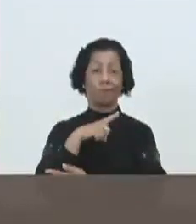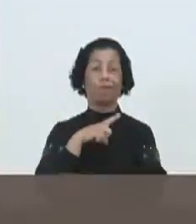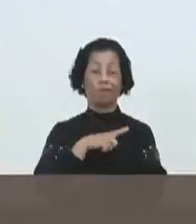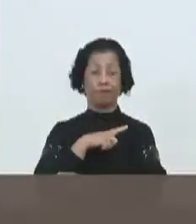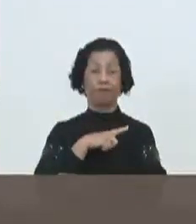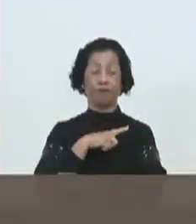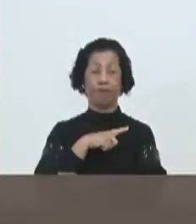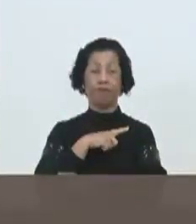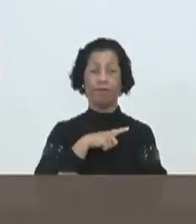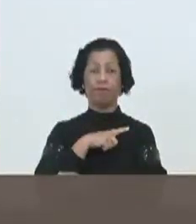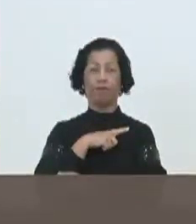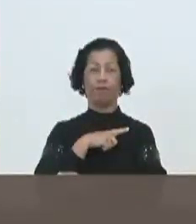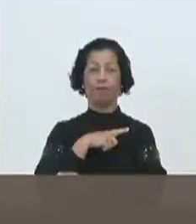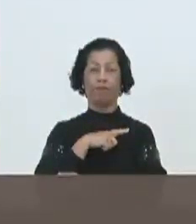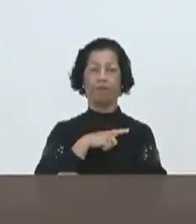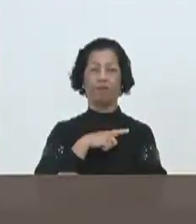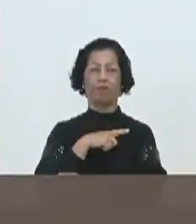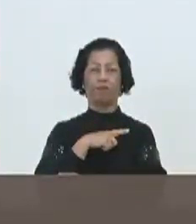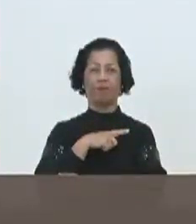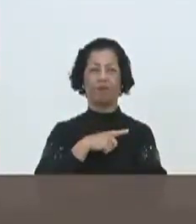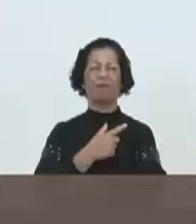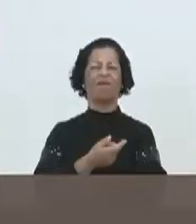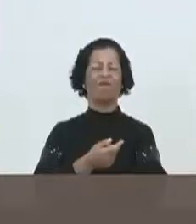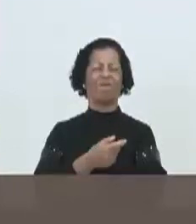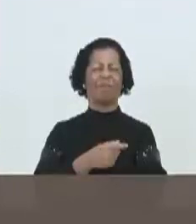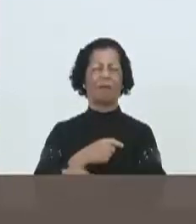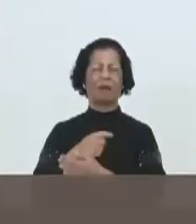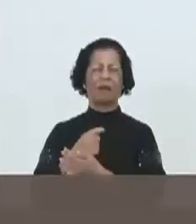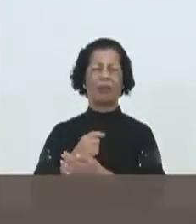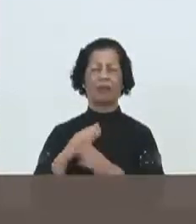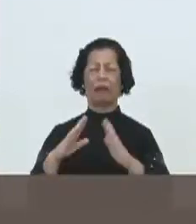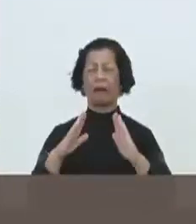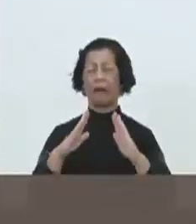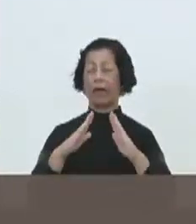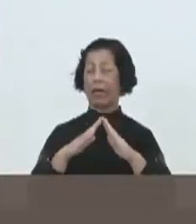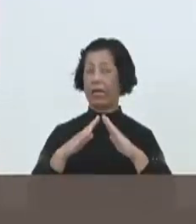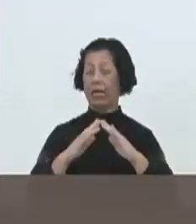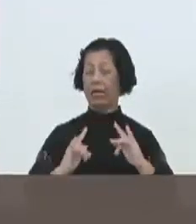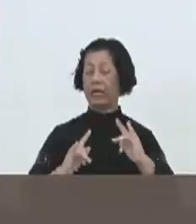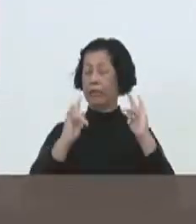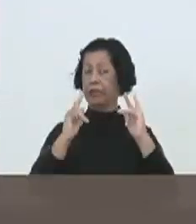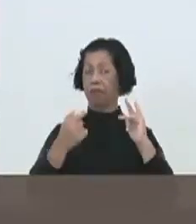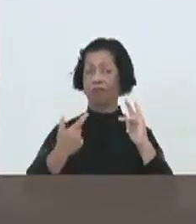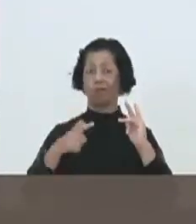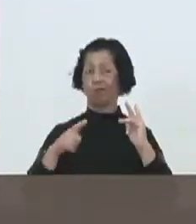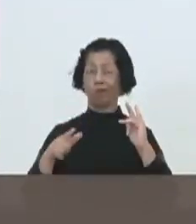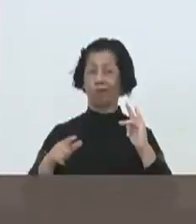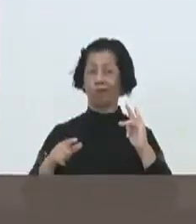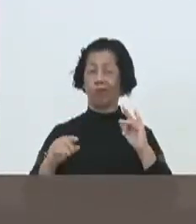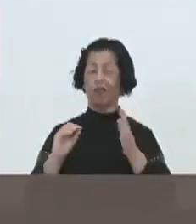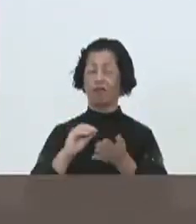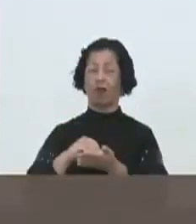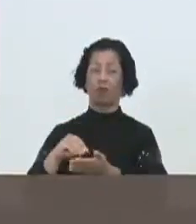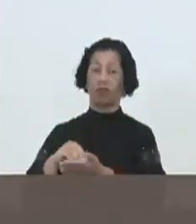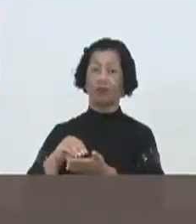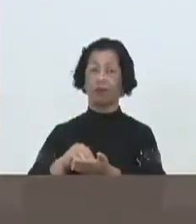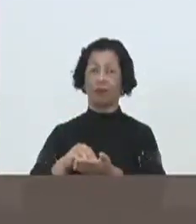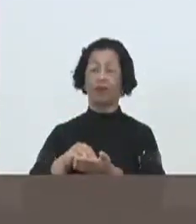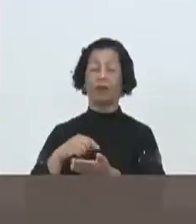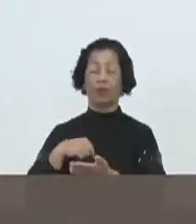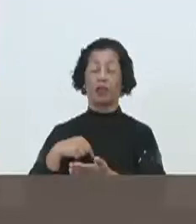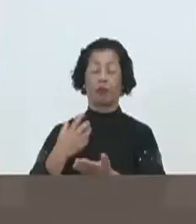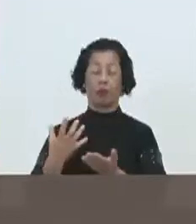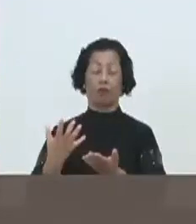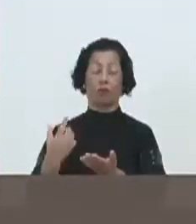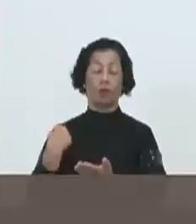vivendo uma realidade de crise Habitacional E nós queremos a questão do aumento do